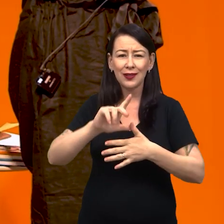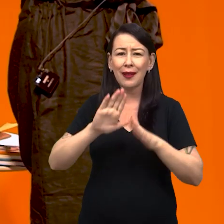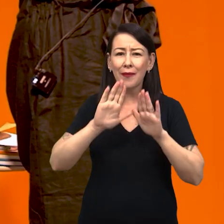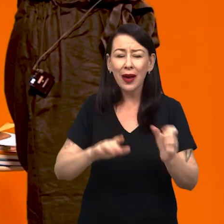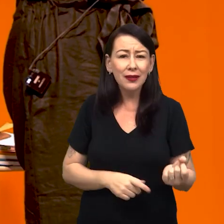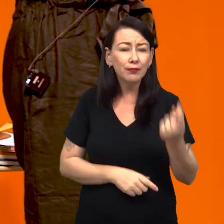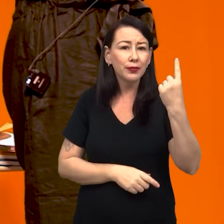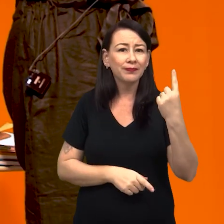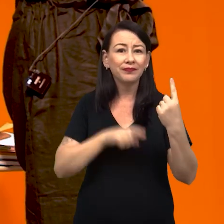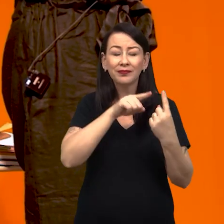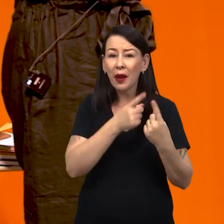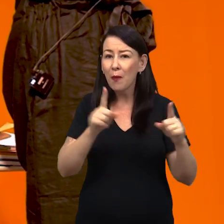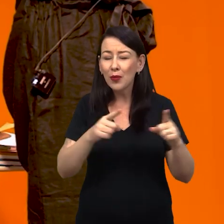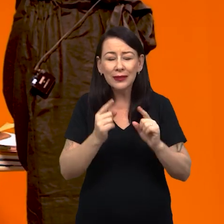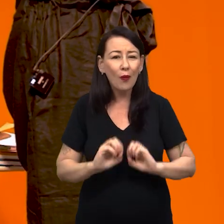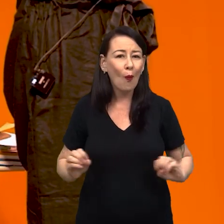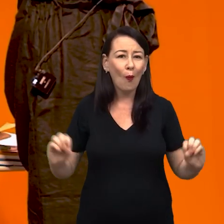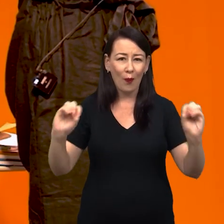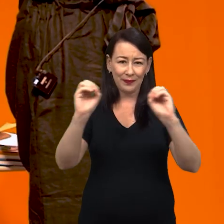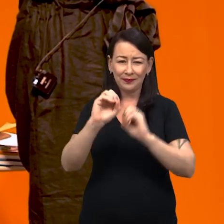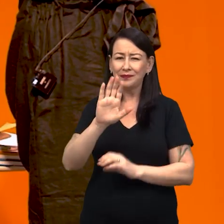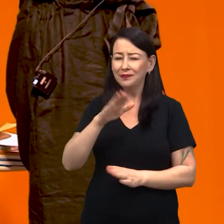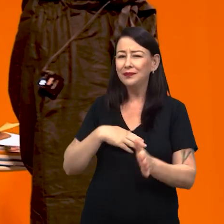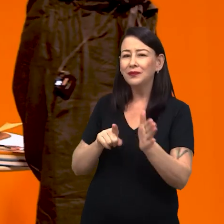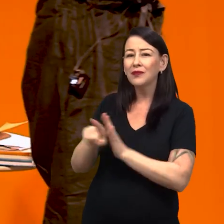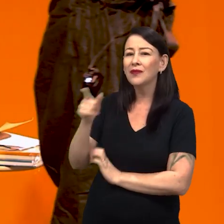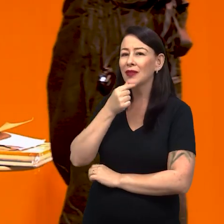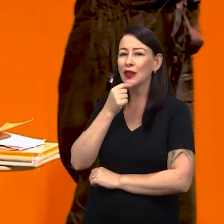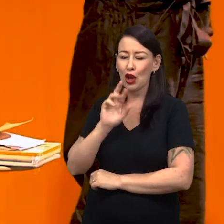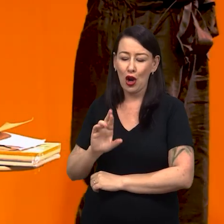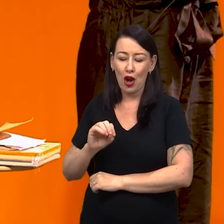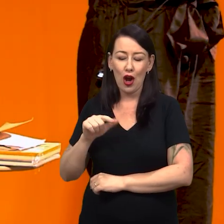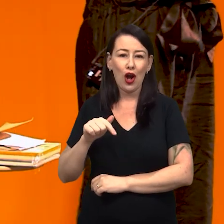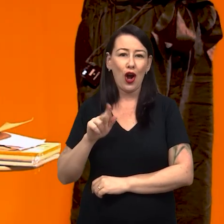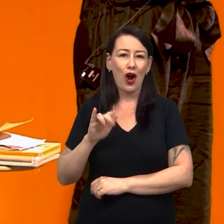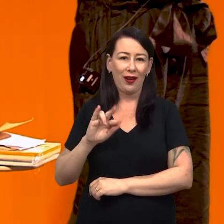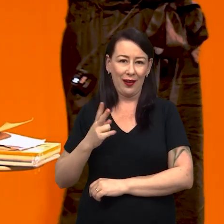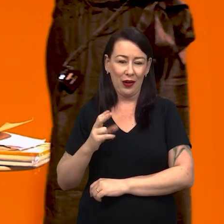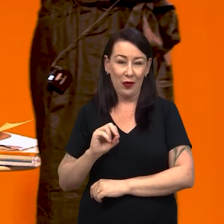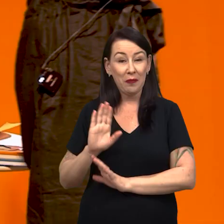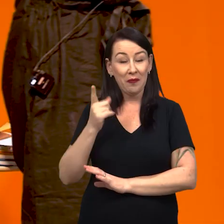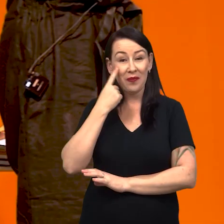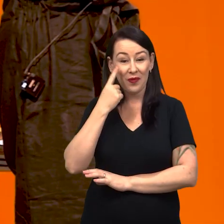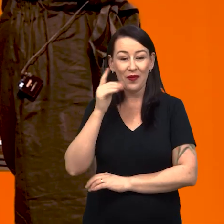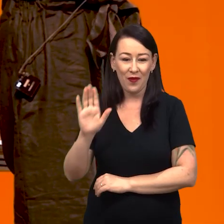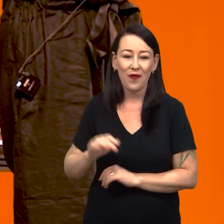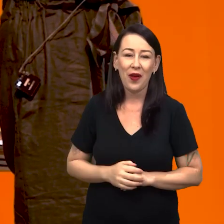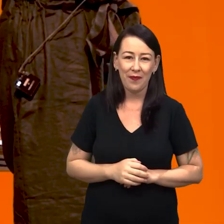essa cantiga que eu vou cantar aqui, eu não achei em lugar nenhum. Vou ver se Roquinha achou alguma parecida. Minha mãe